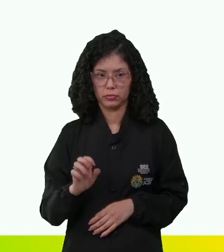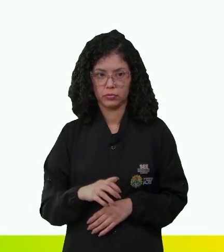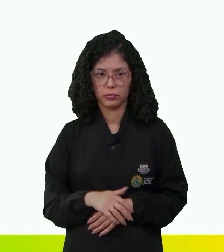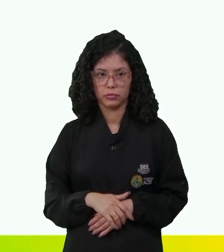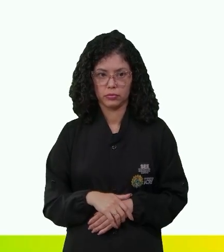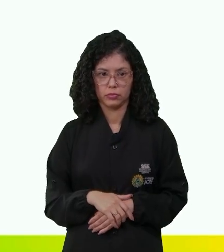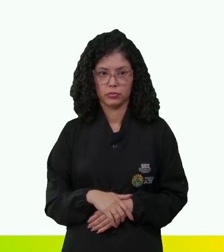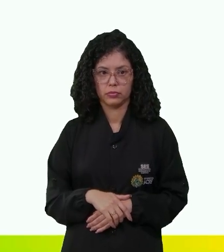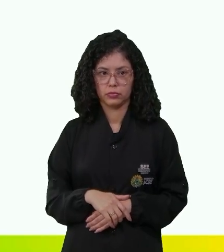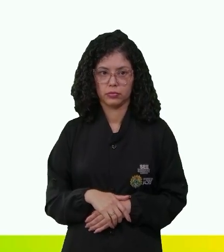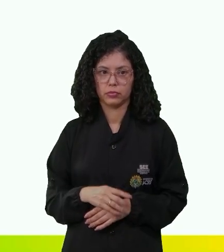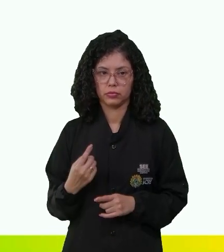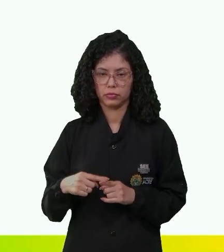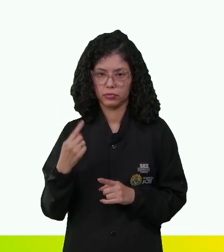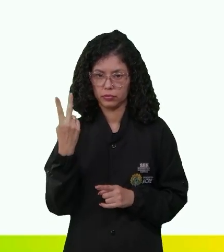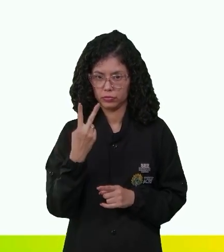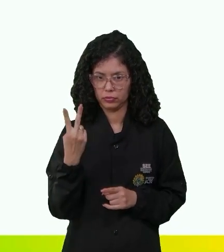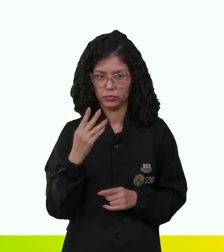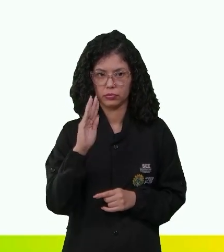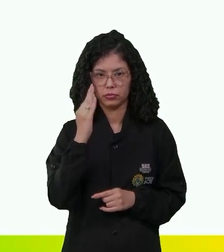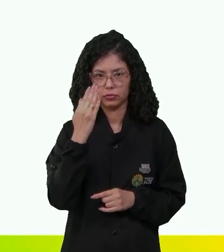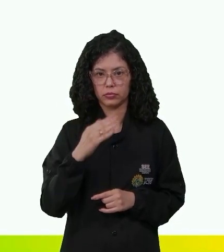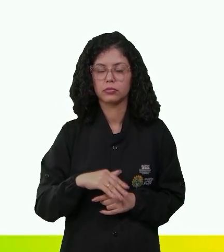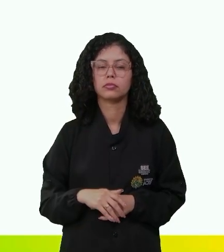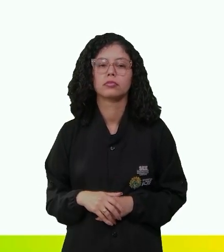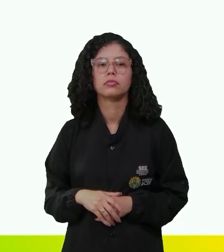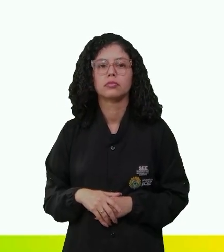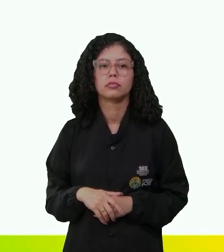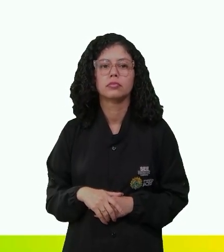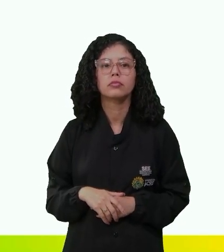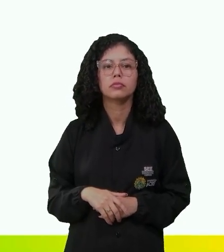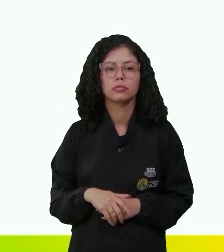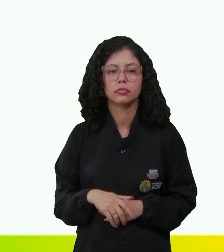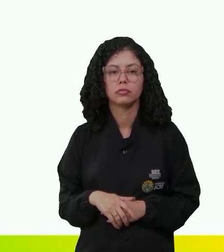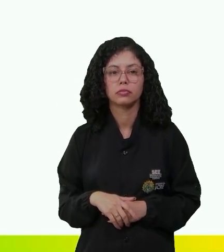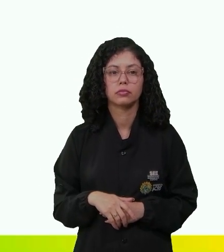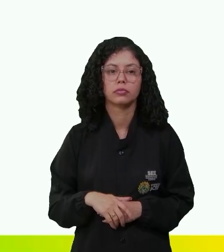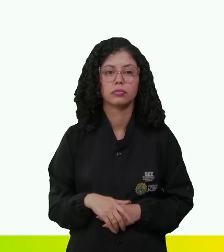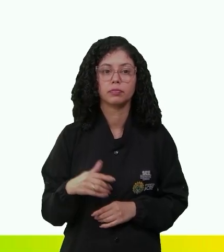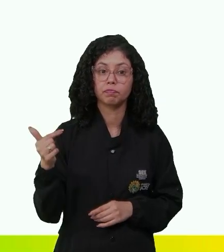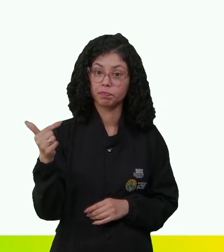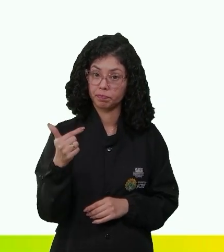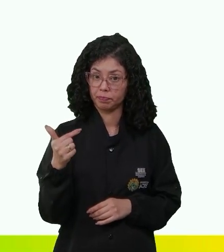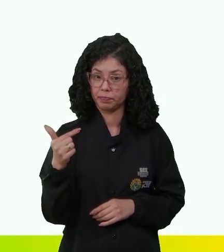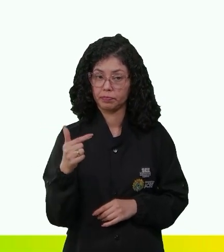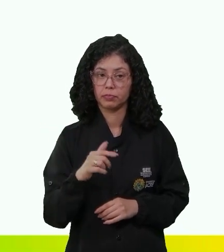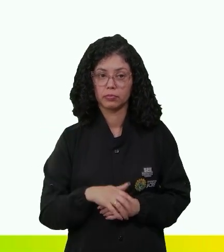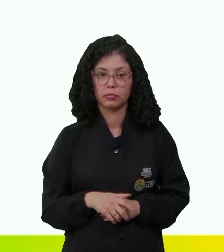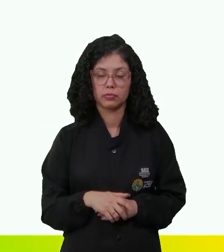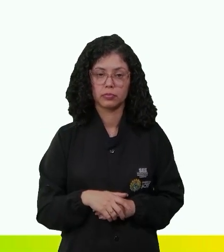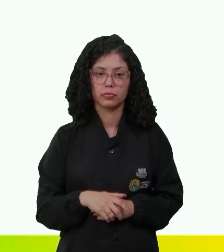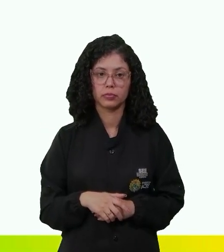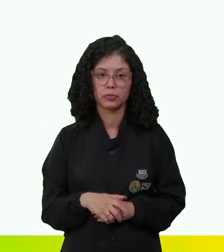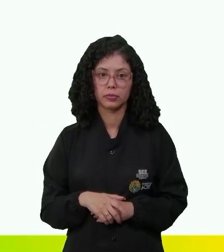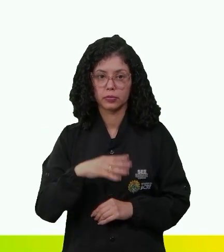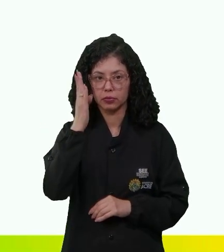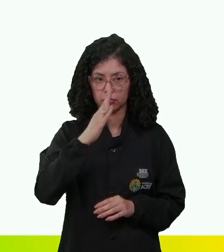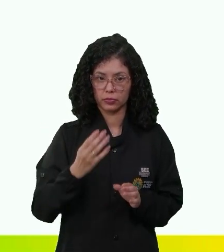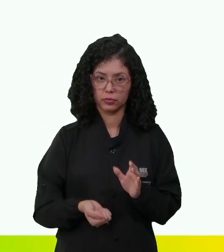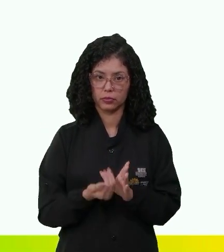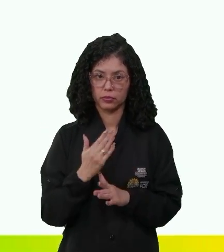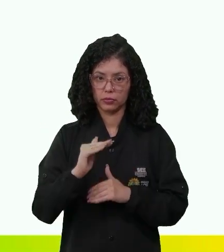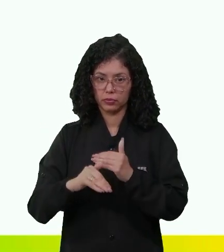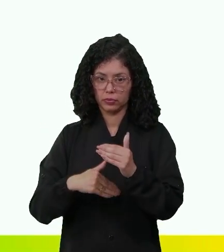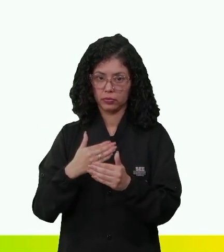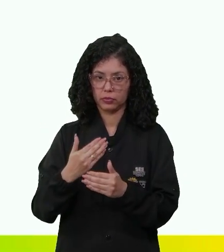e a letra E, porque nenhuma das duas começa com falso. A número 2. A formação do Estado brasileiro foi